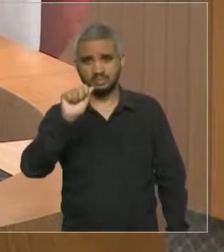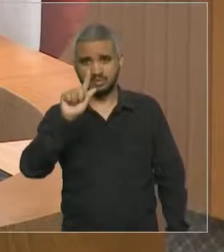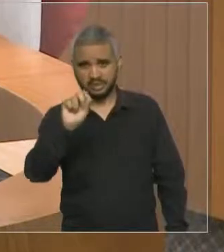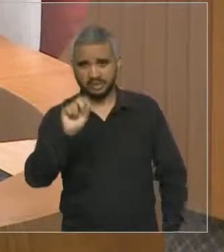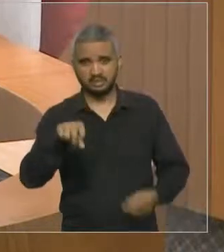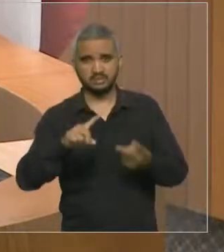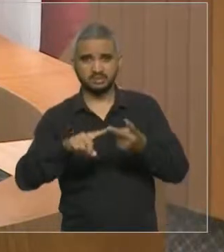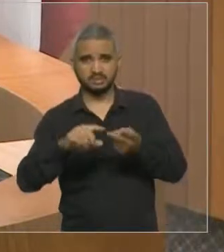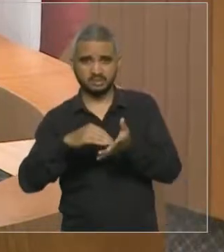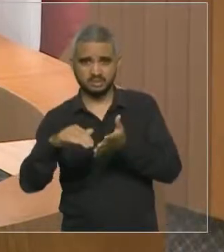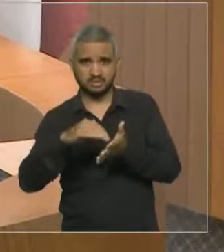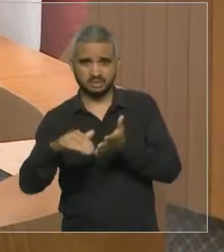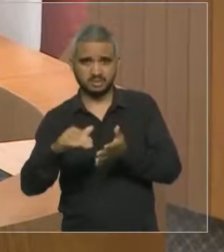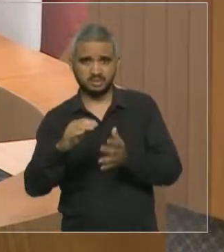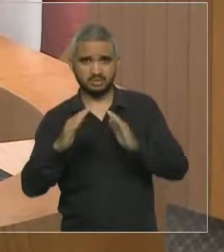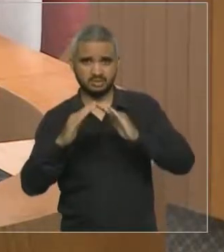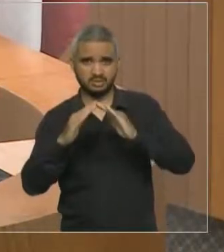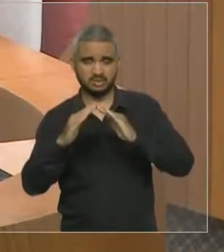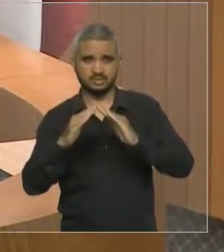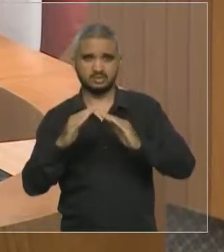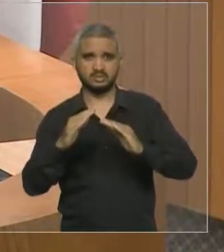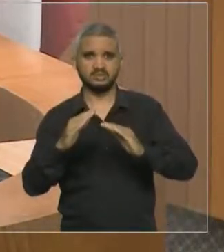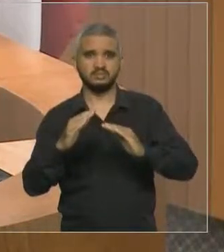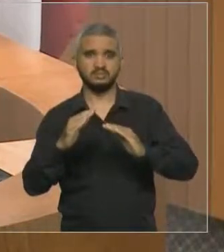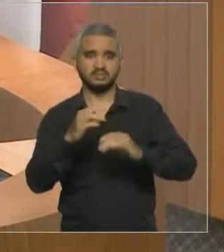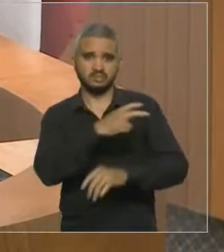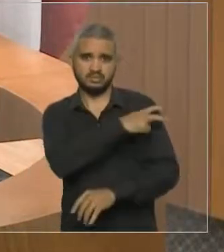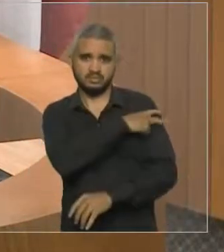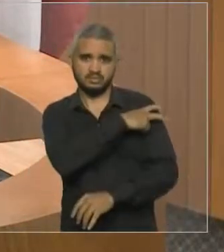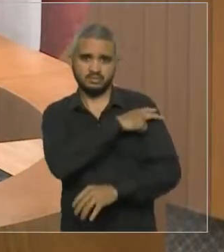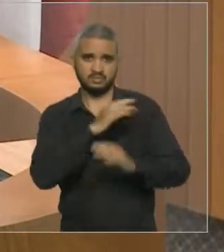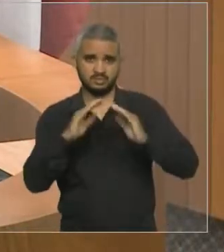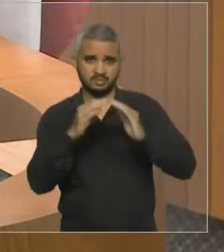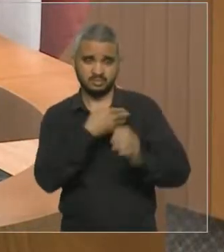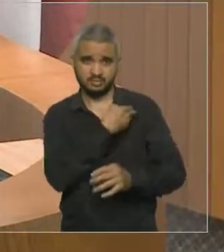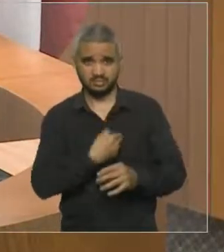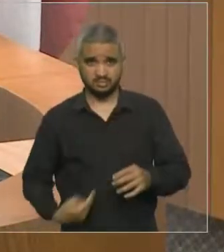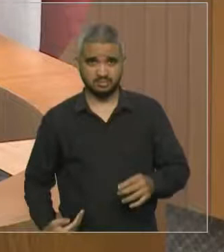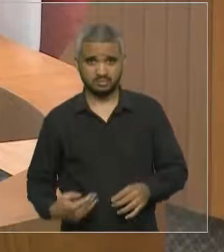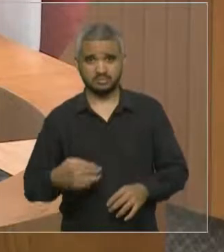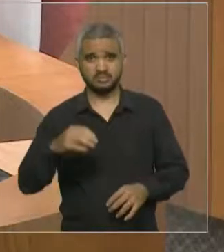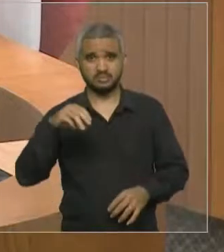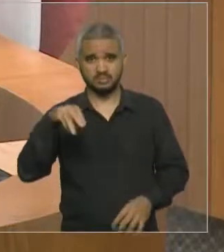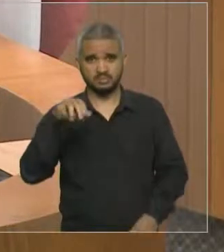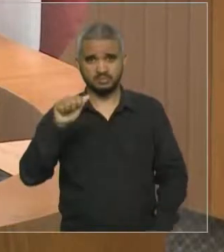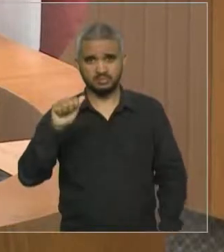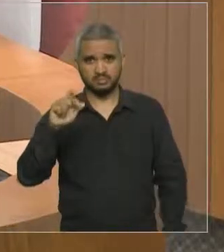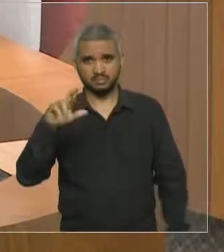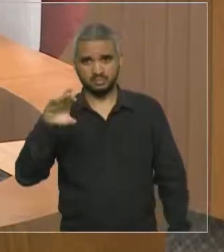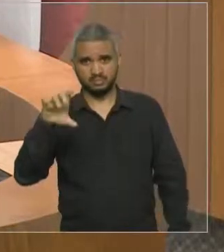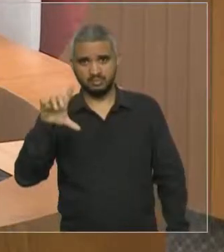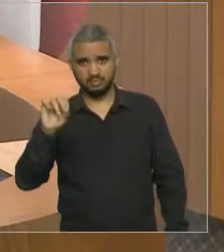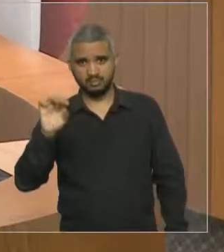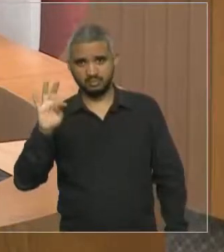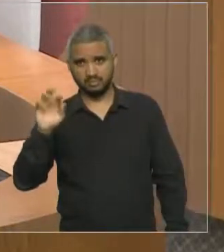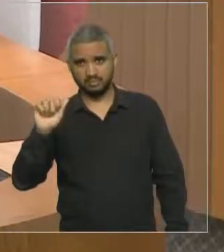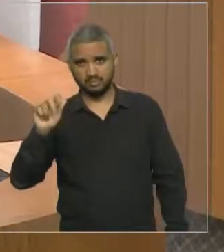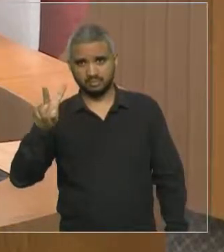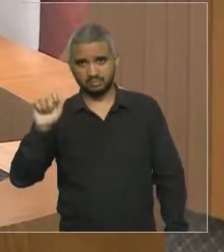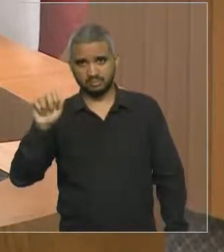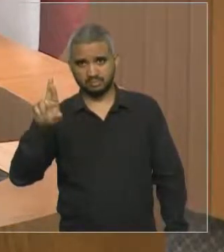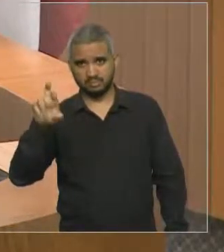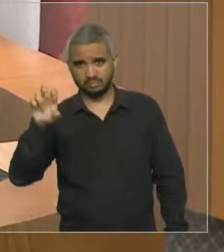tavares pra falar a respeito da gestão dos recursos houve como houve em todos os estados da federação uma